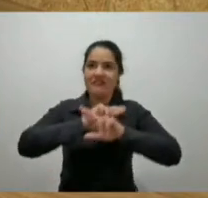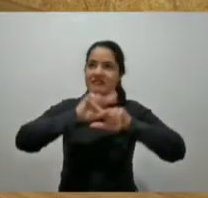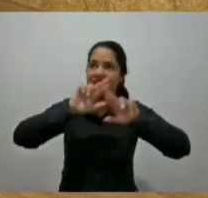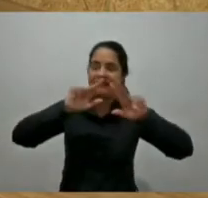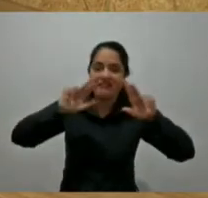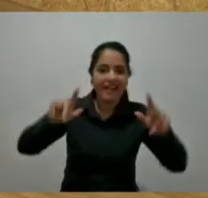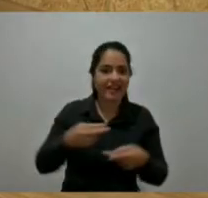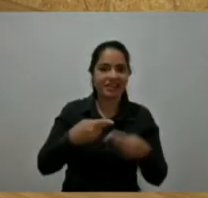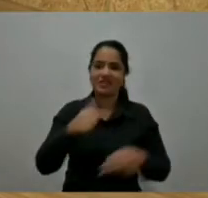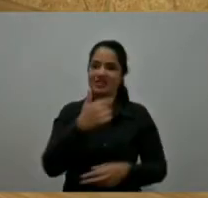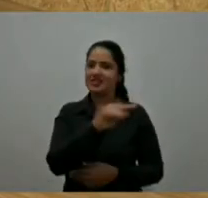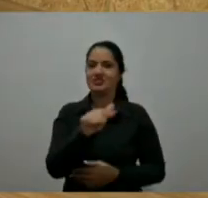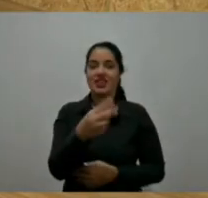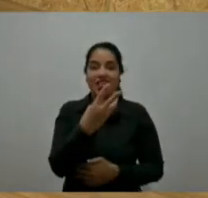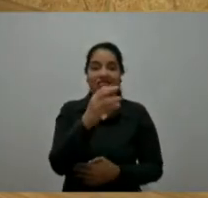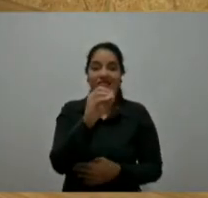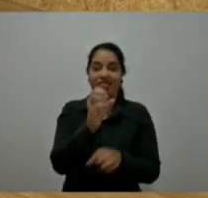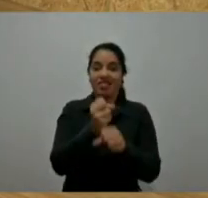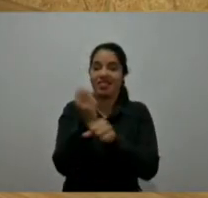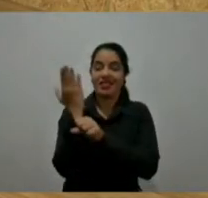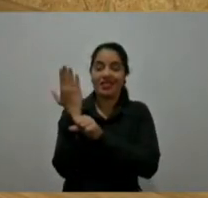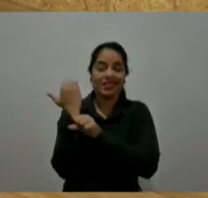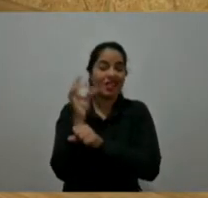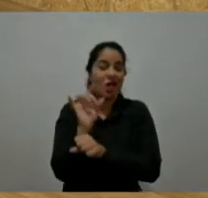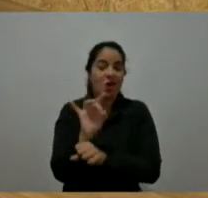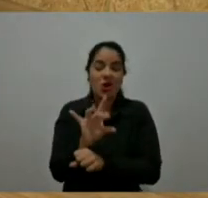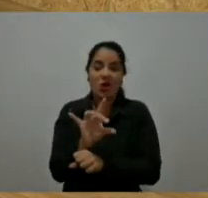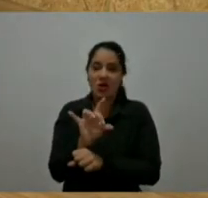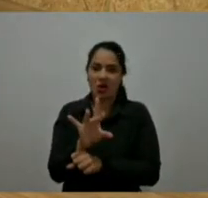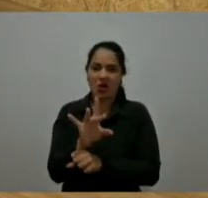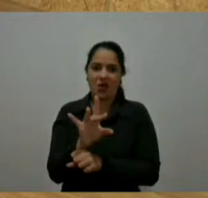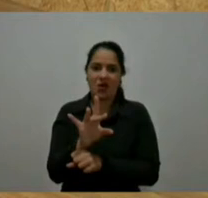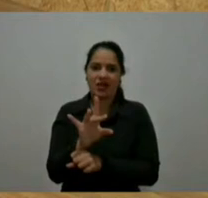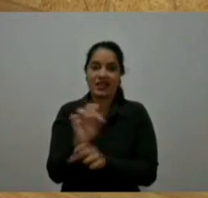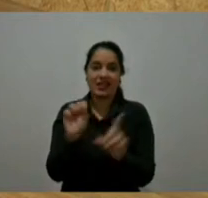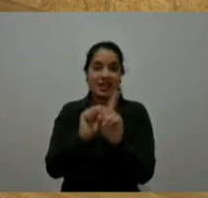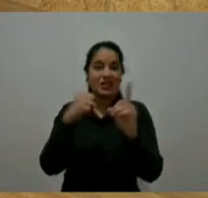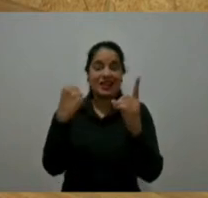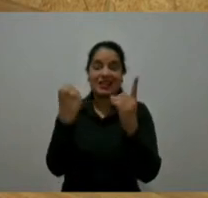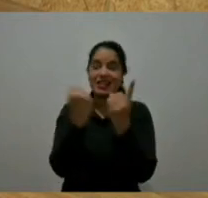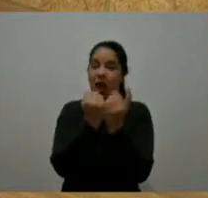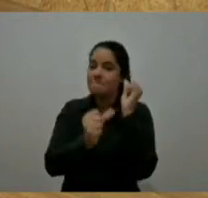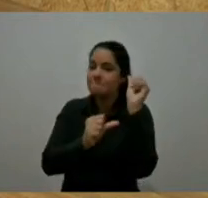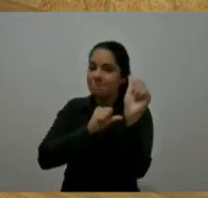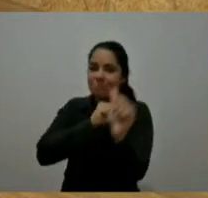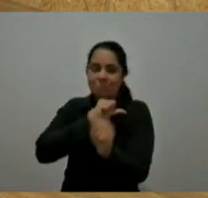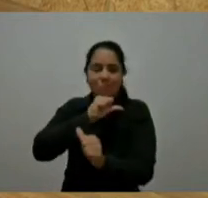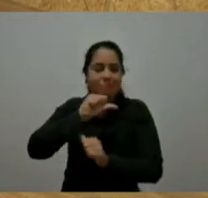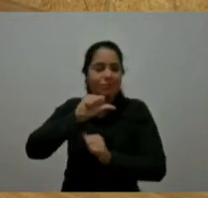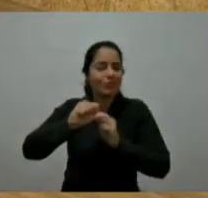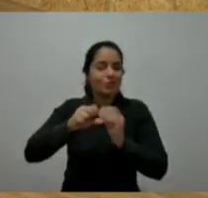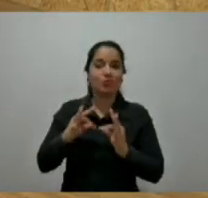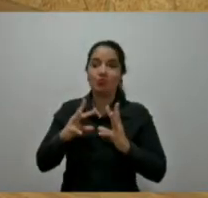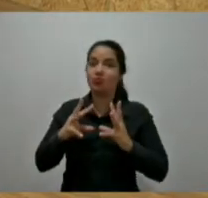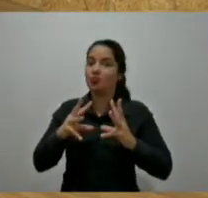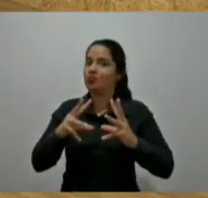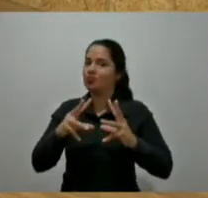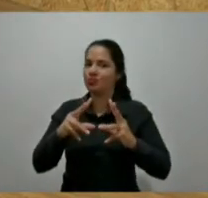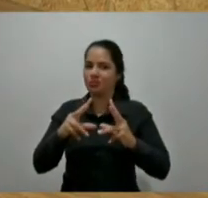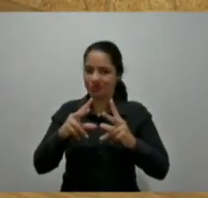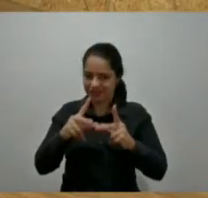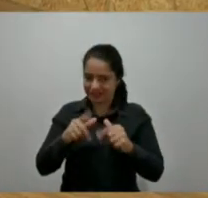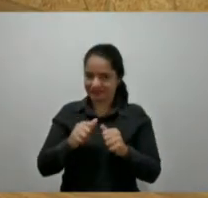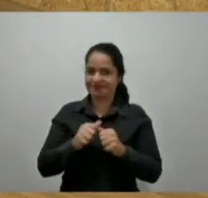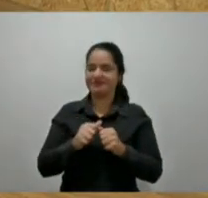atrás e nós mudamos completamente. Agora, vamos pegar esse mesmo